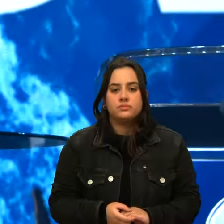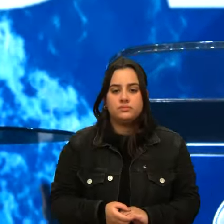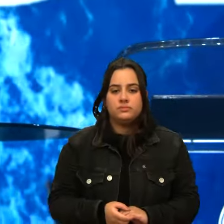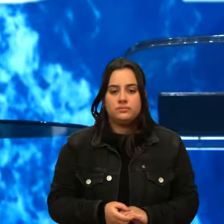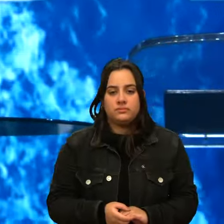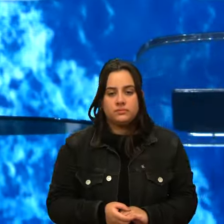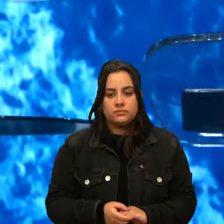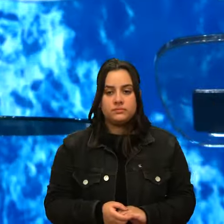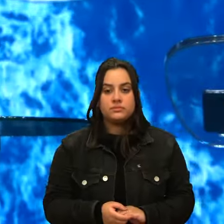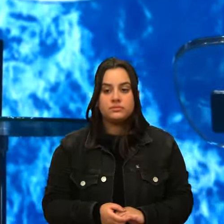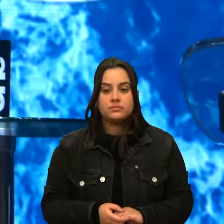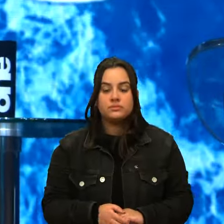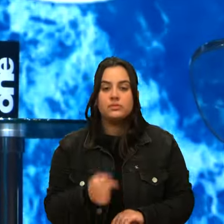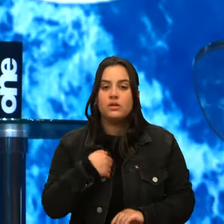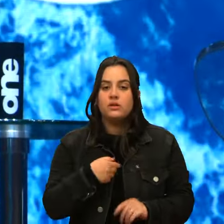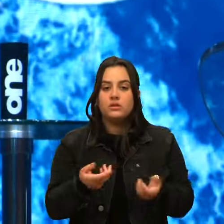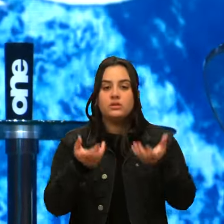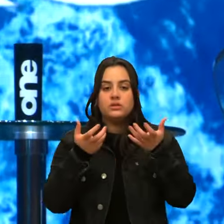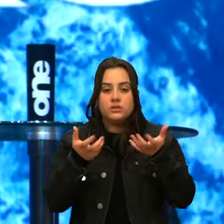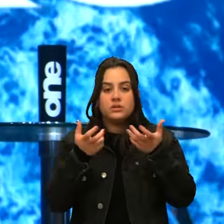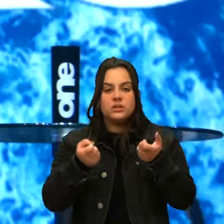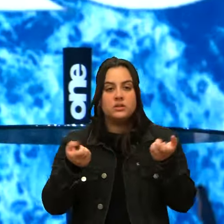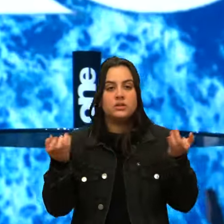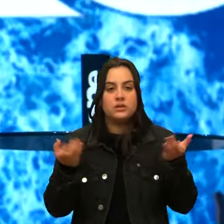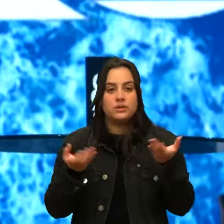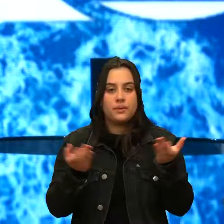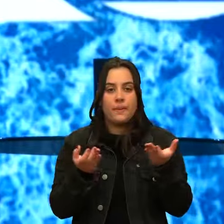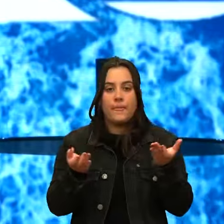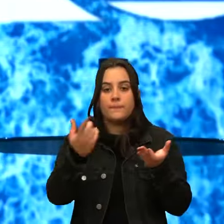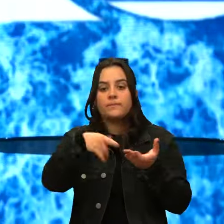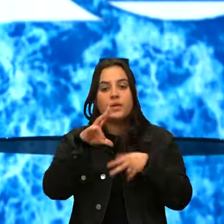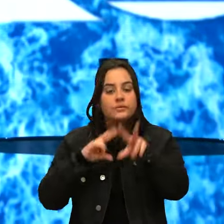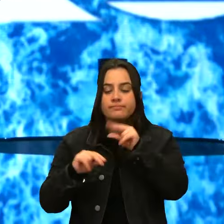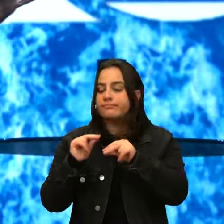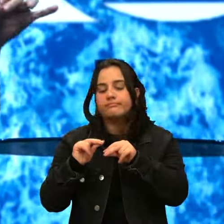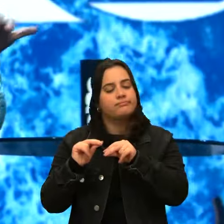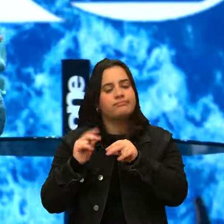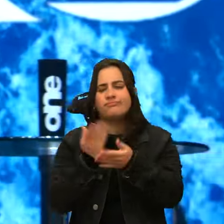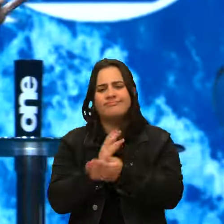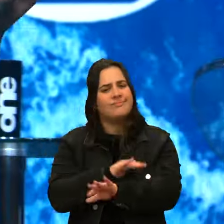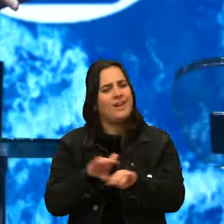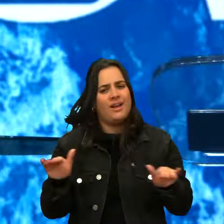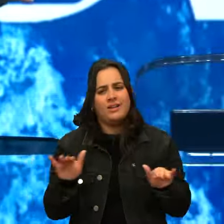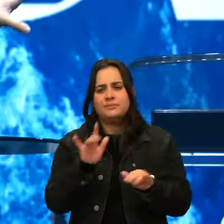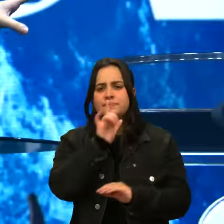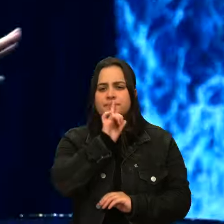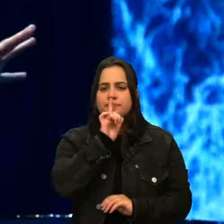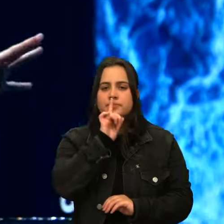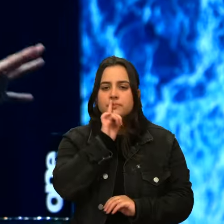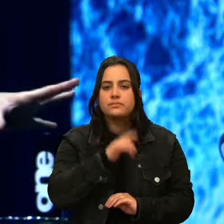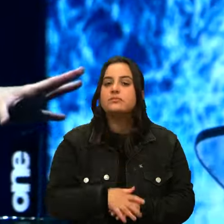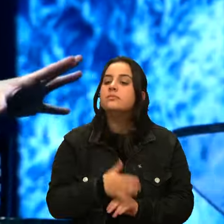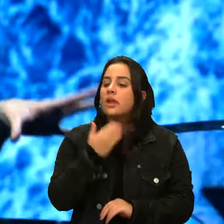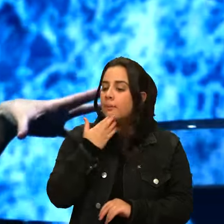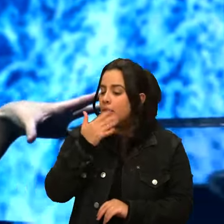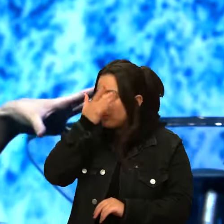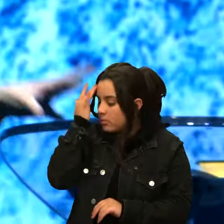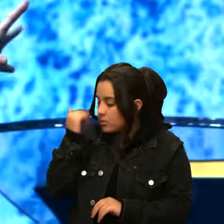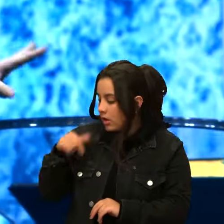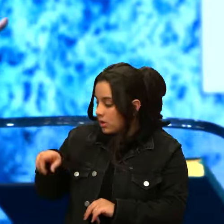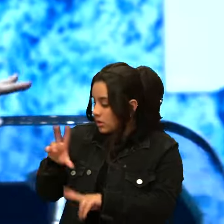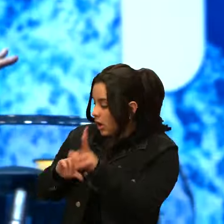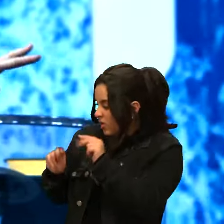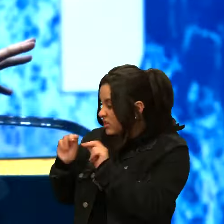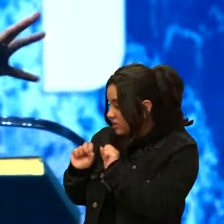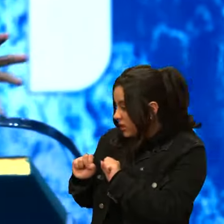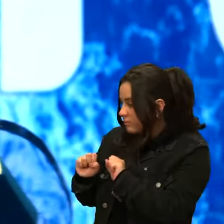queria que agora você que está conversando fizesse silêncio, fala aí, pede para a pessoa que está do seu lado